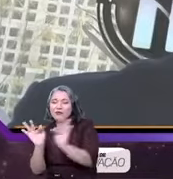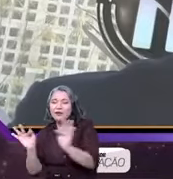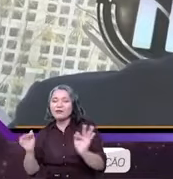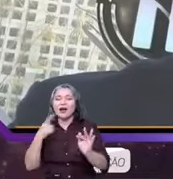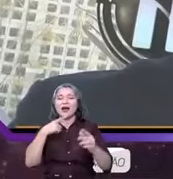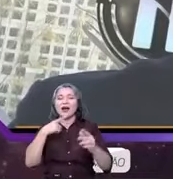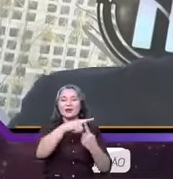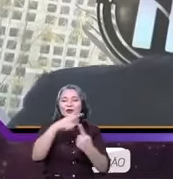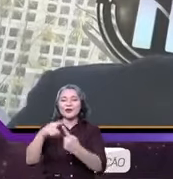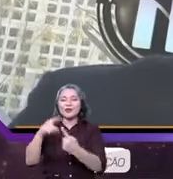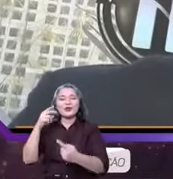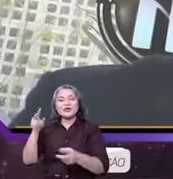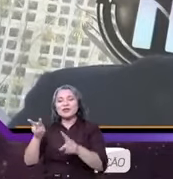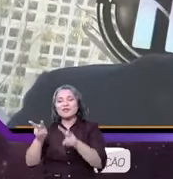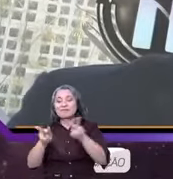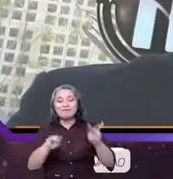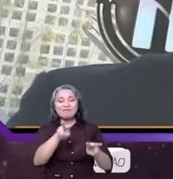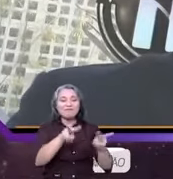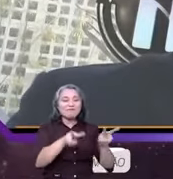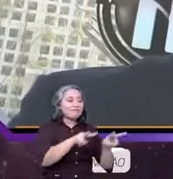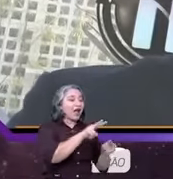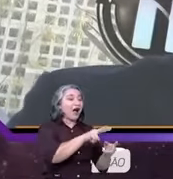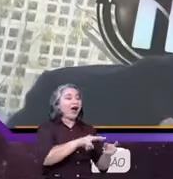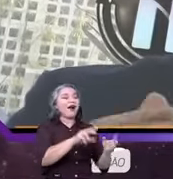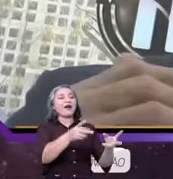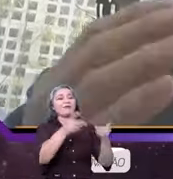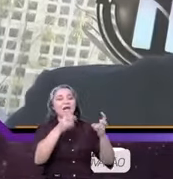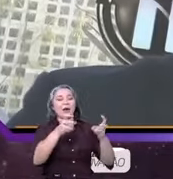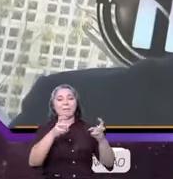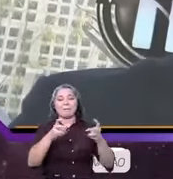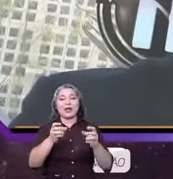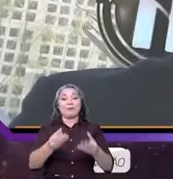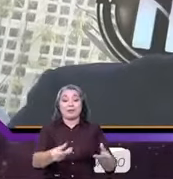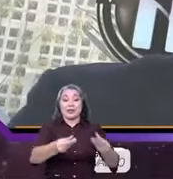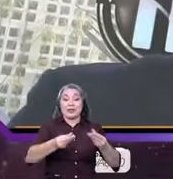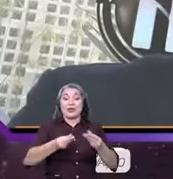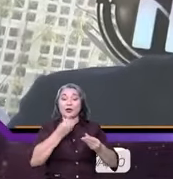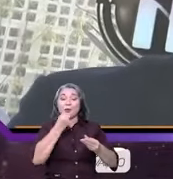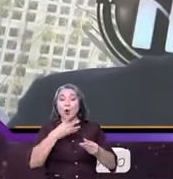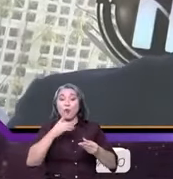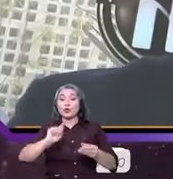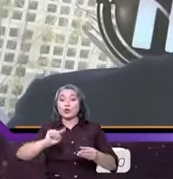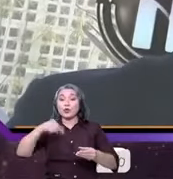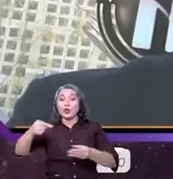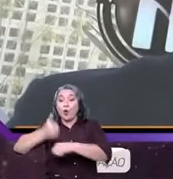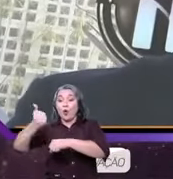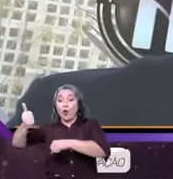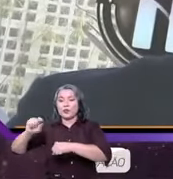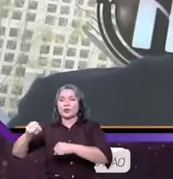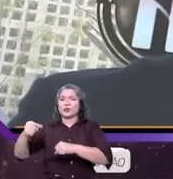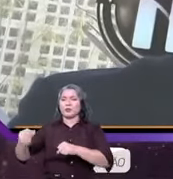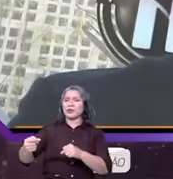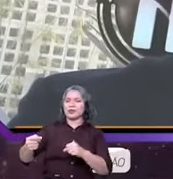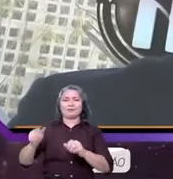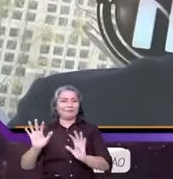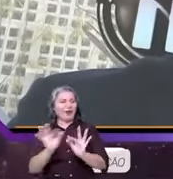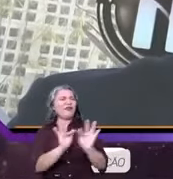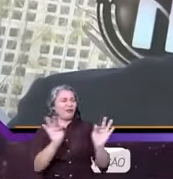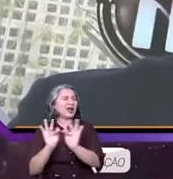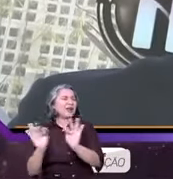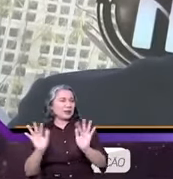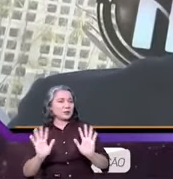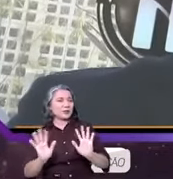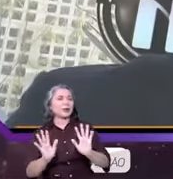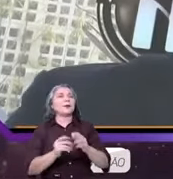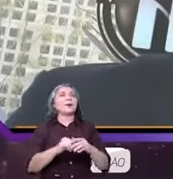aqui dentro do tribunal: me entregue o bom e deixe o ótimo para depois. E me parece que nós